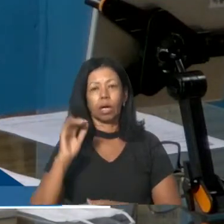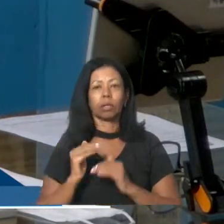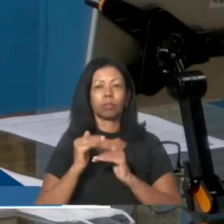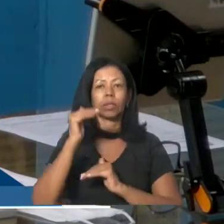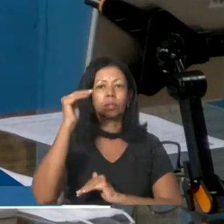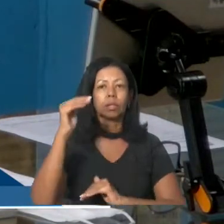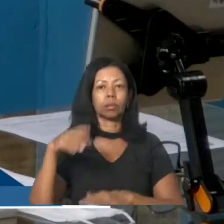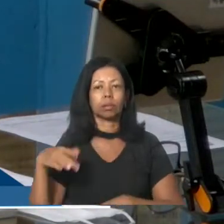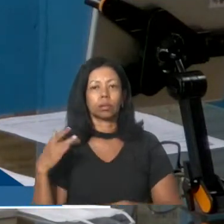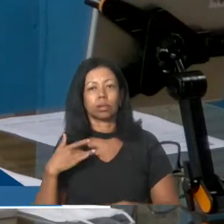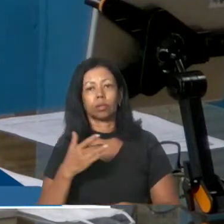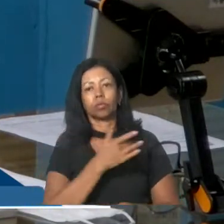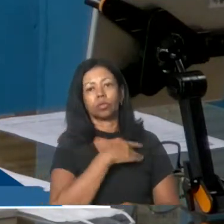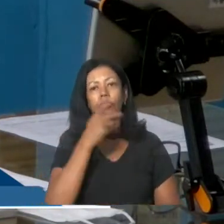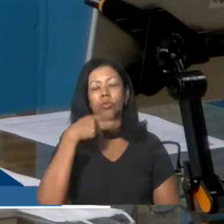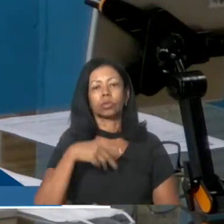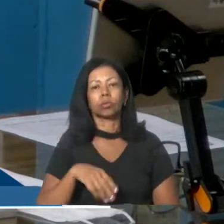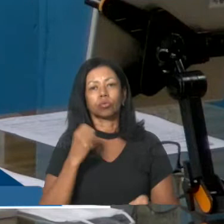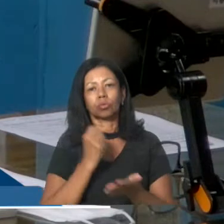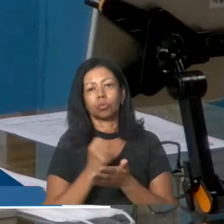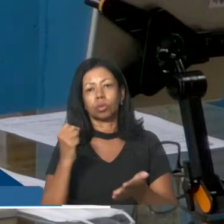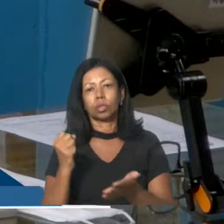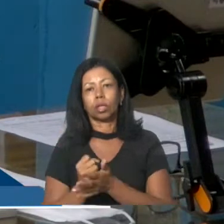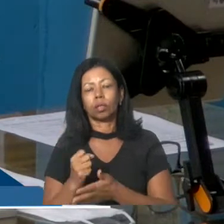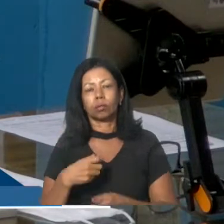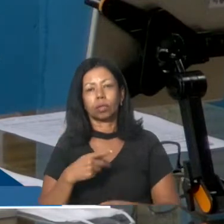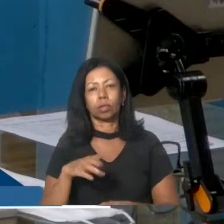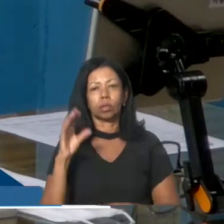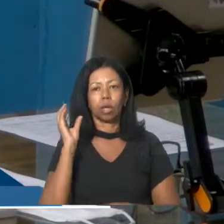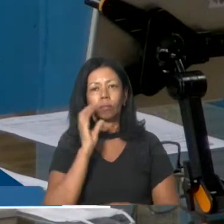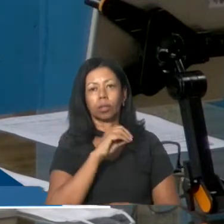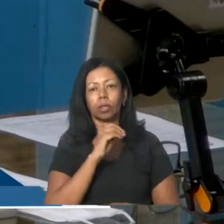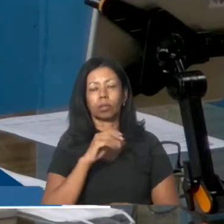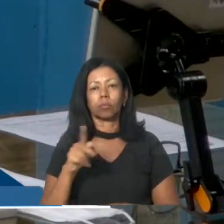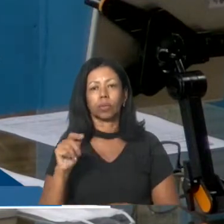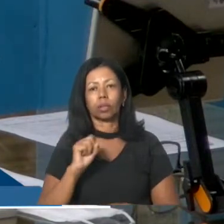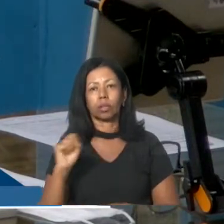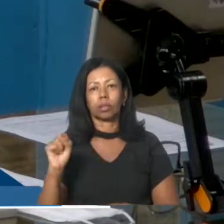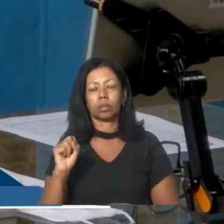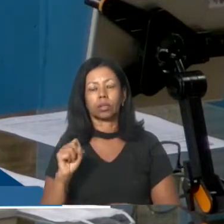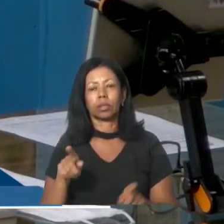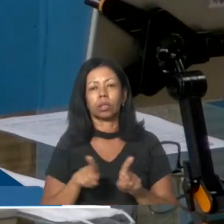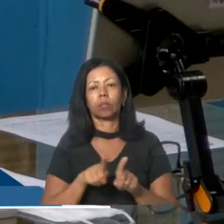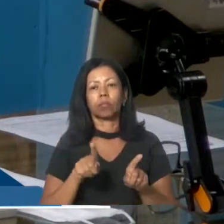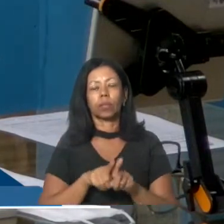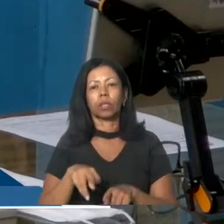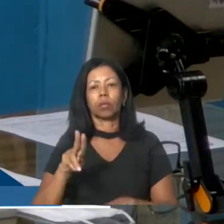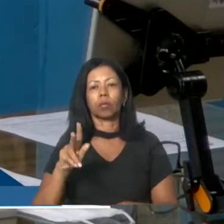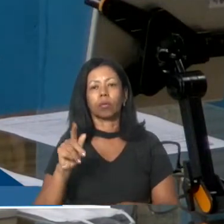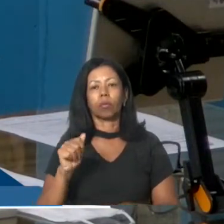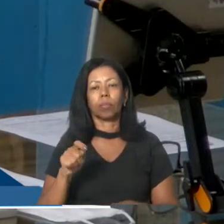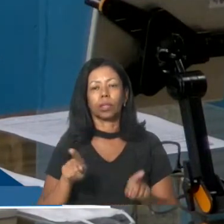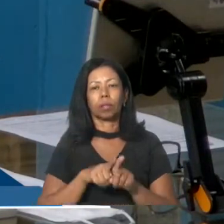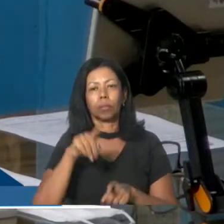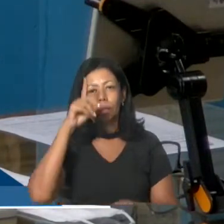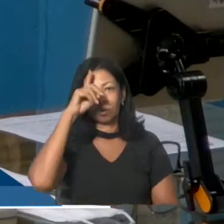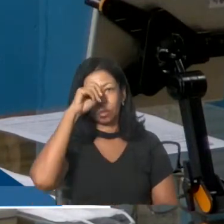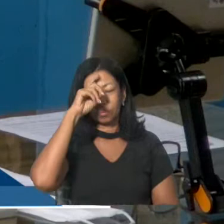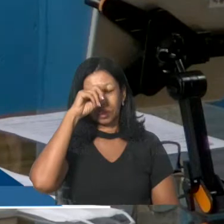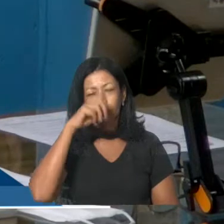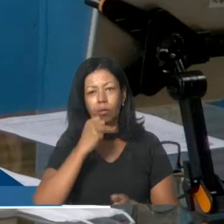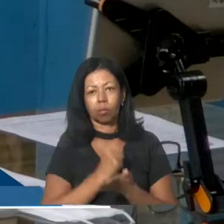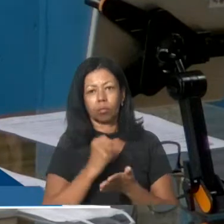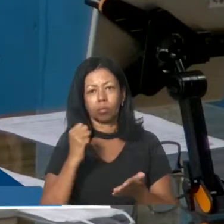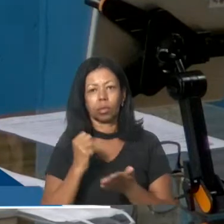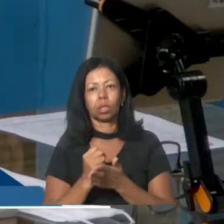fala aqui na questão dos contratos de urgência e emergência, tanto pronto-socorro infantil, UPA, hospital,